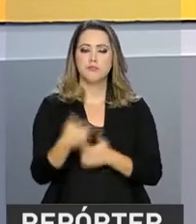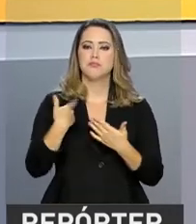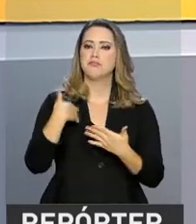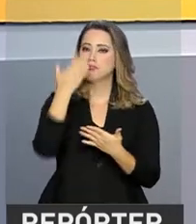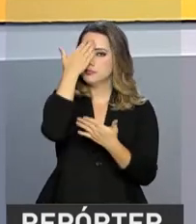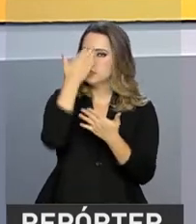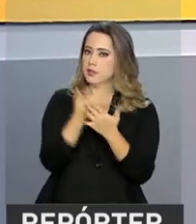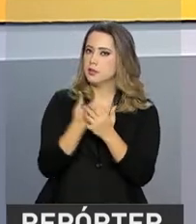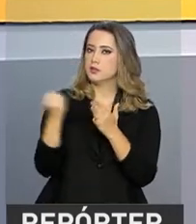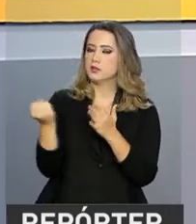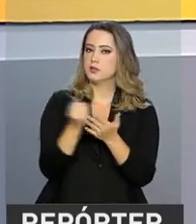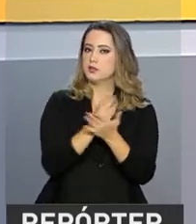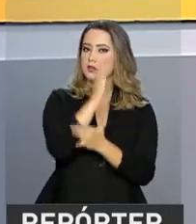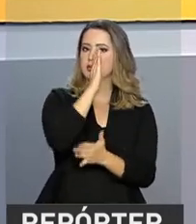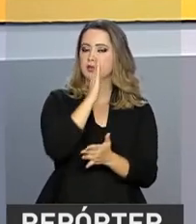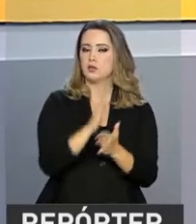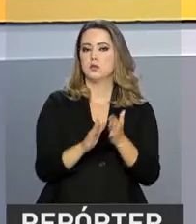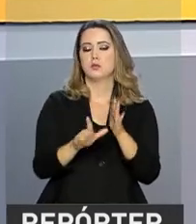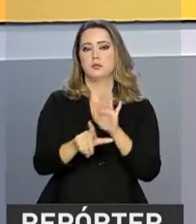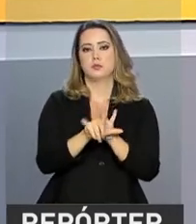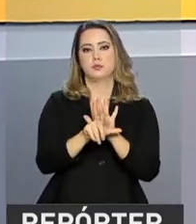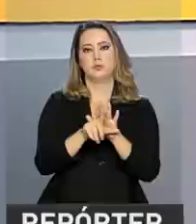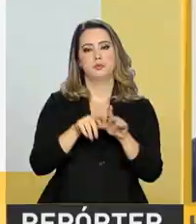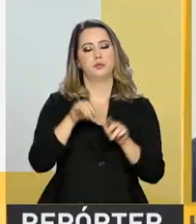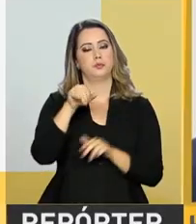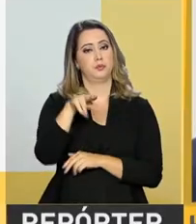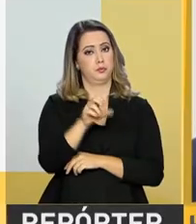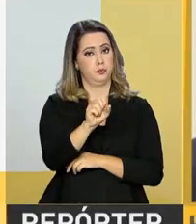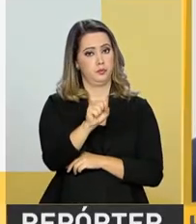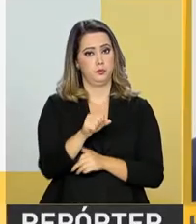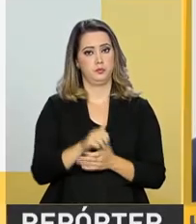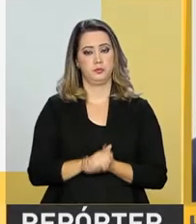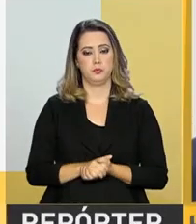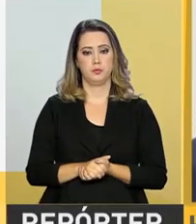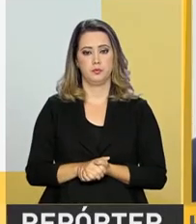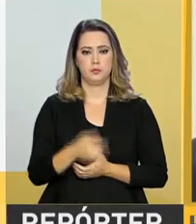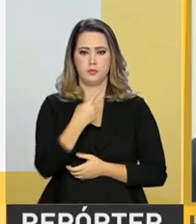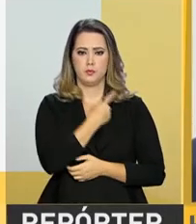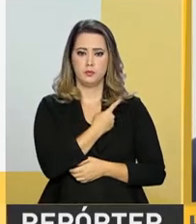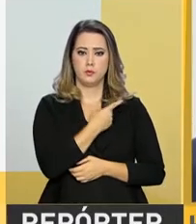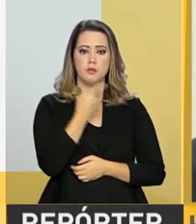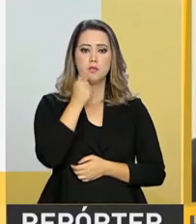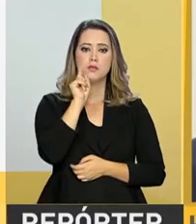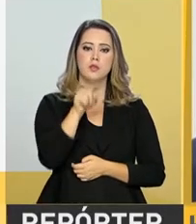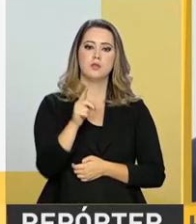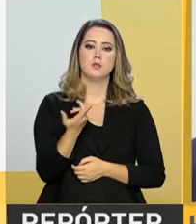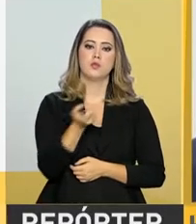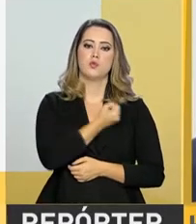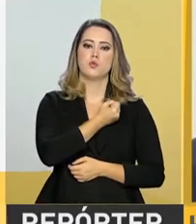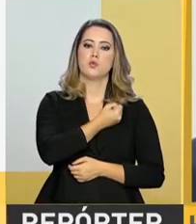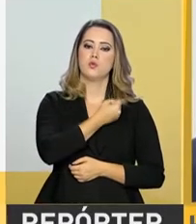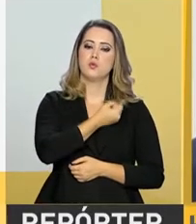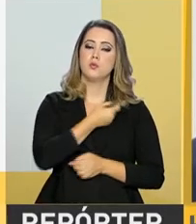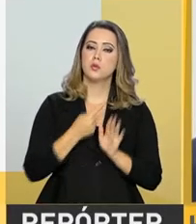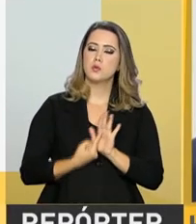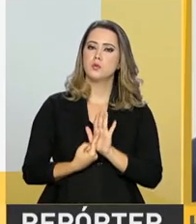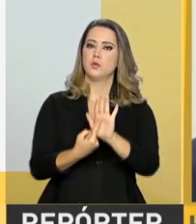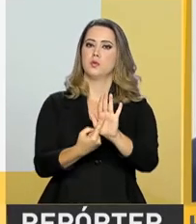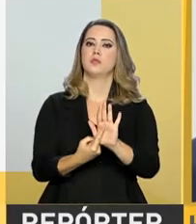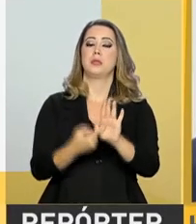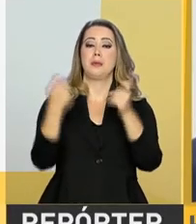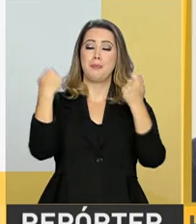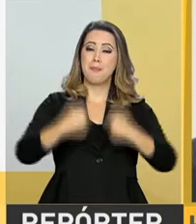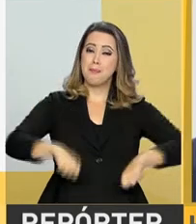da reforma da Previdência pelo Congresso Nacional. Os números indicam que a reforma da Previdência é